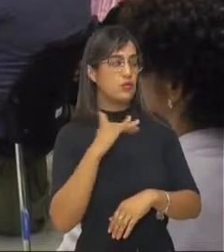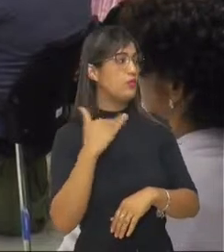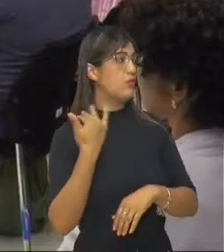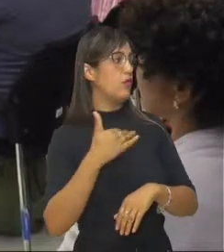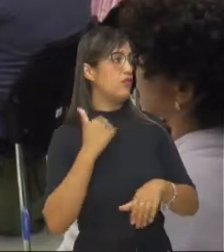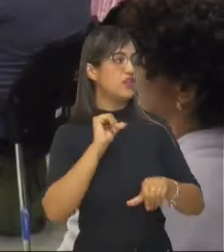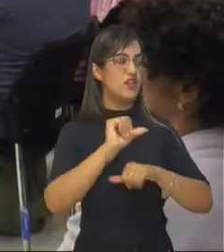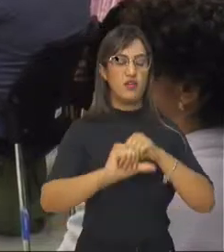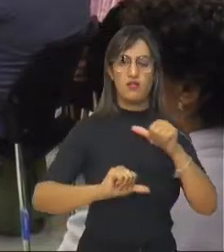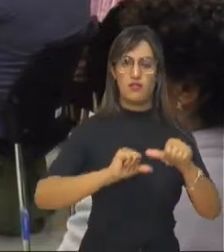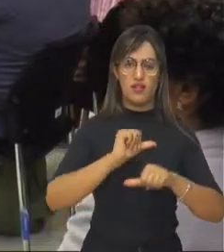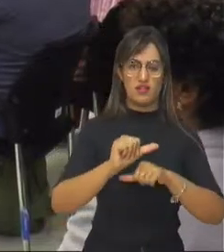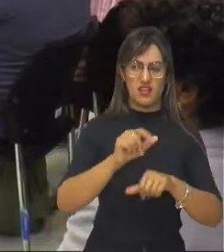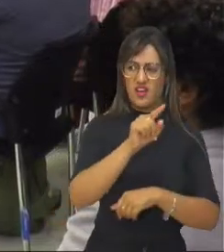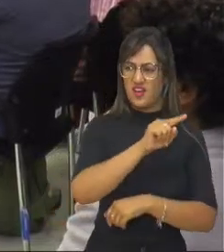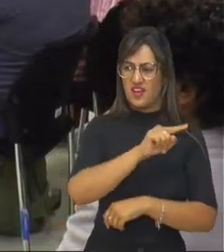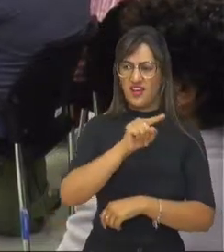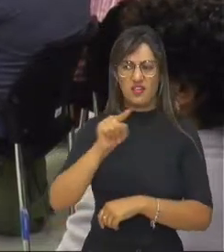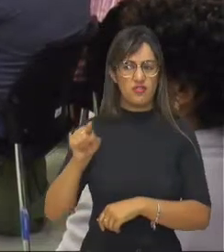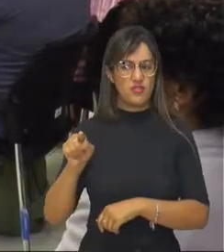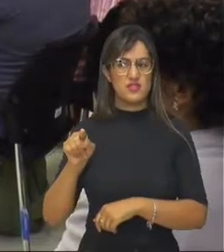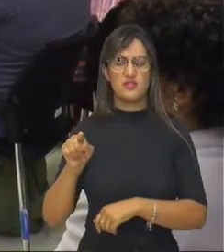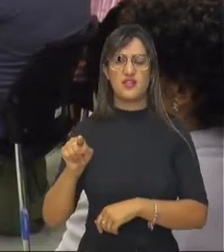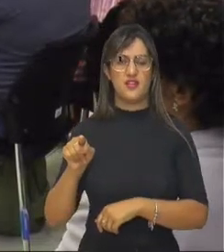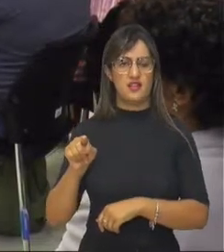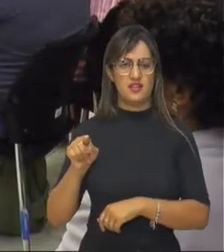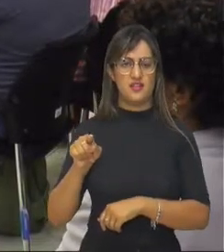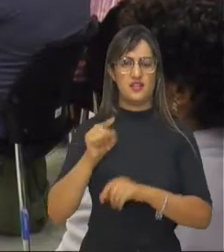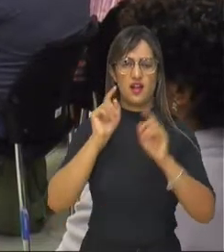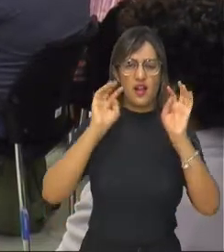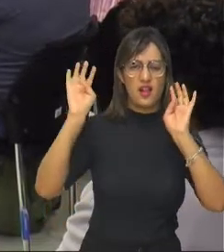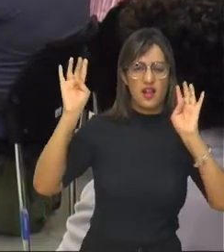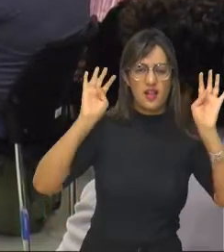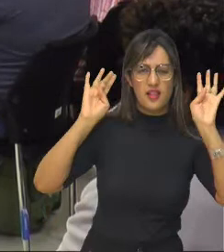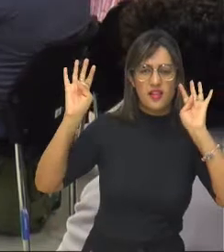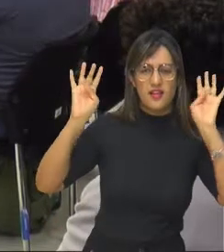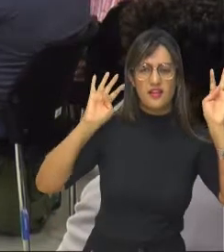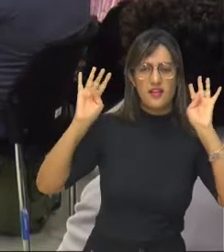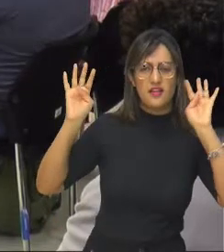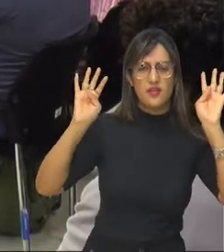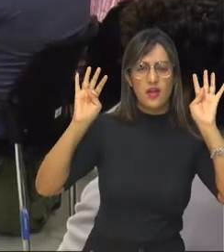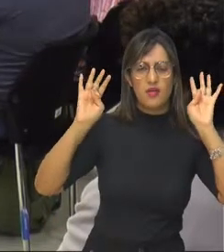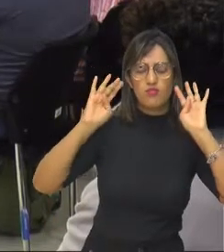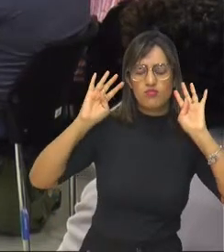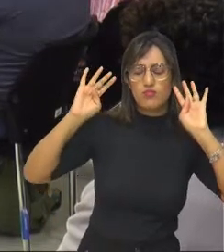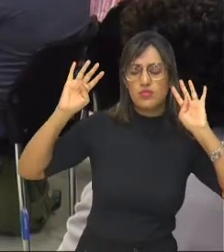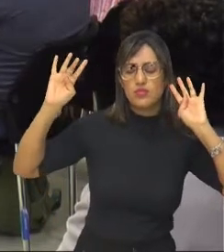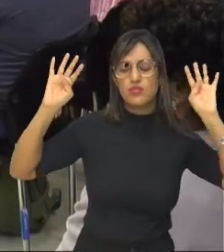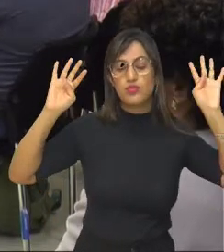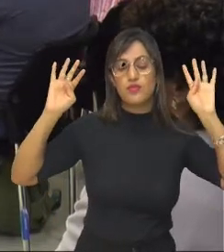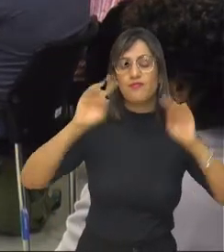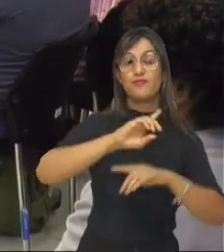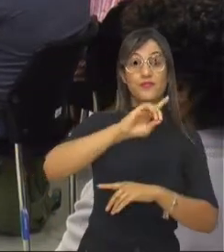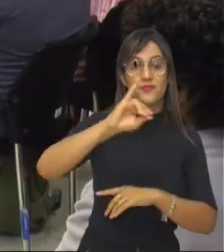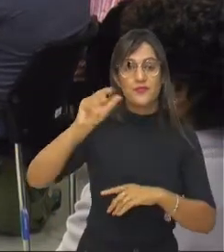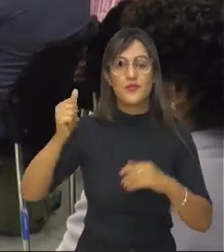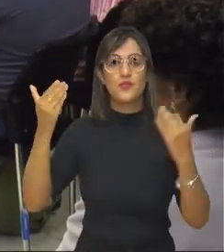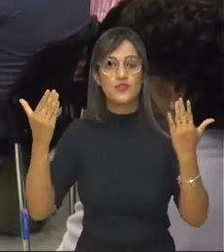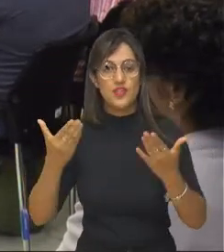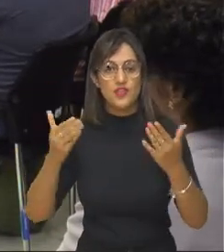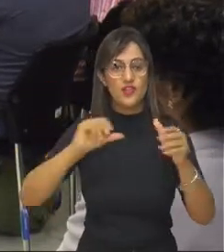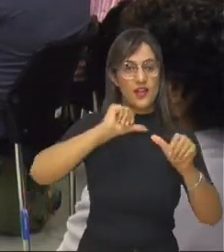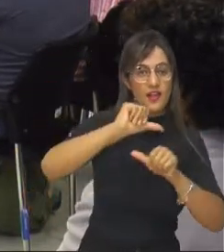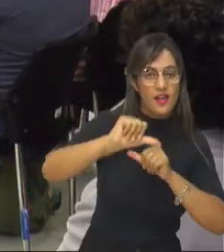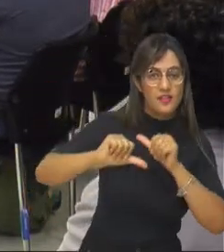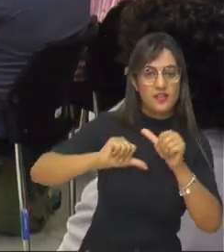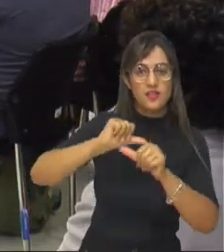torno aquilo que nem vocês sonharam imaginar. No dia de hoje, resgato aquilo que